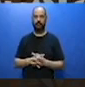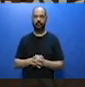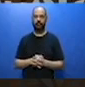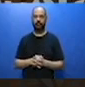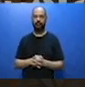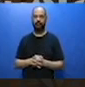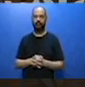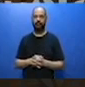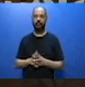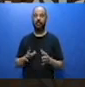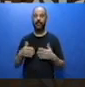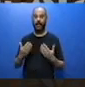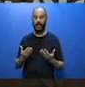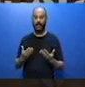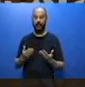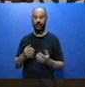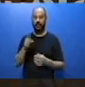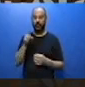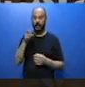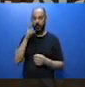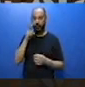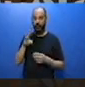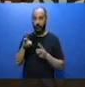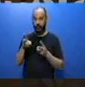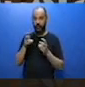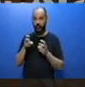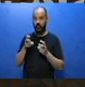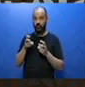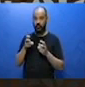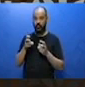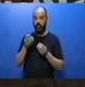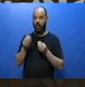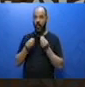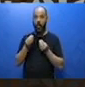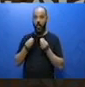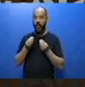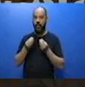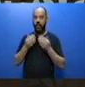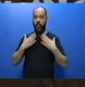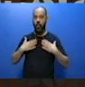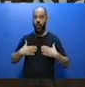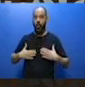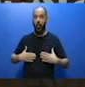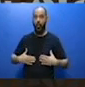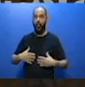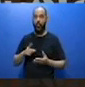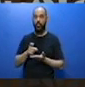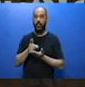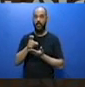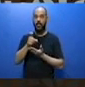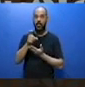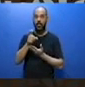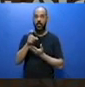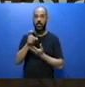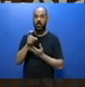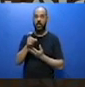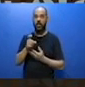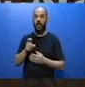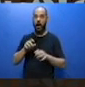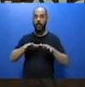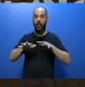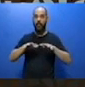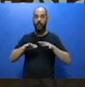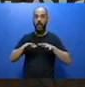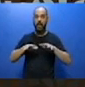E aí, deu para perceber como que é esse corpo da minhoca? E como que ela se movimenta? Do